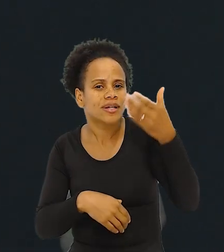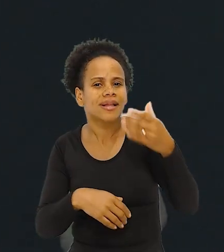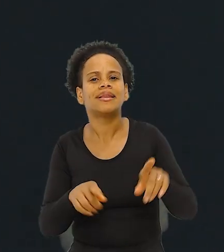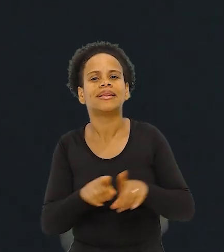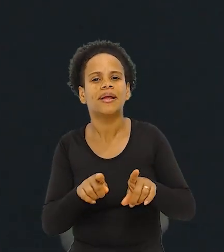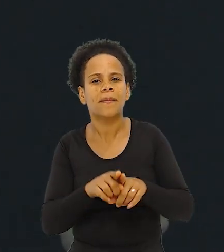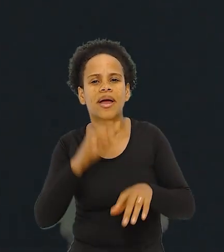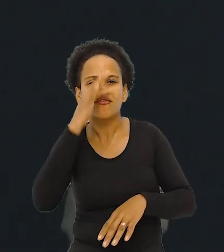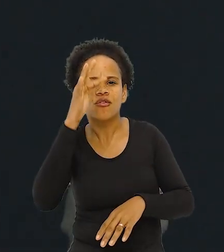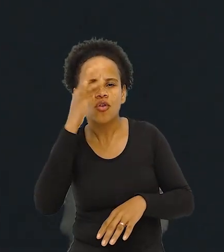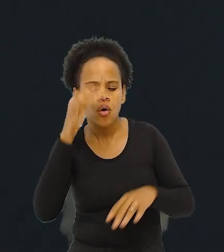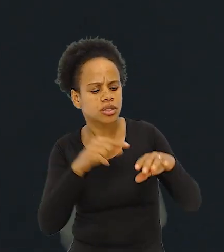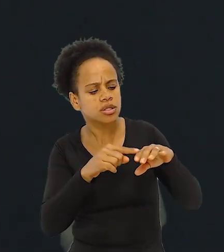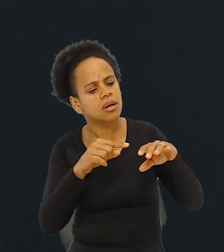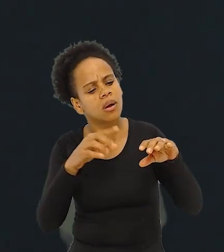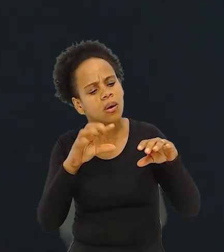flores.